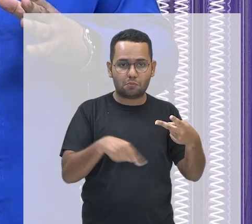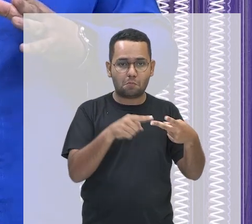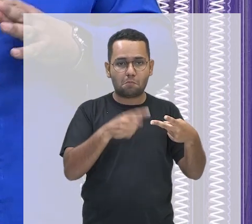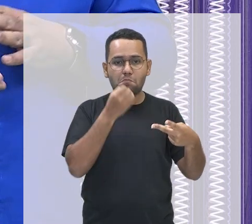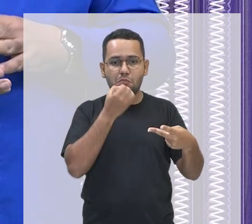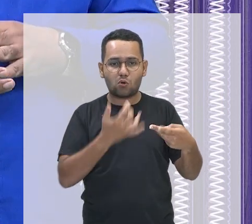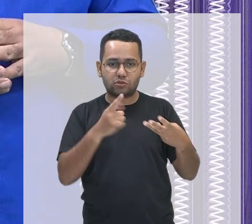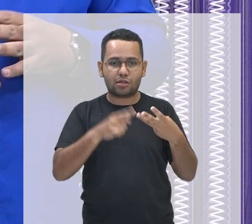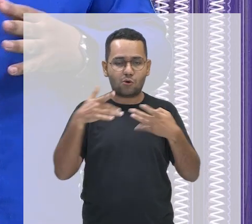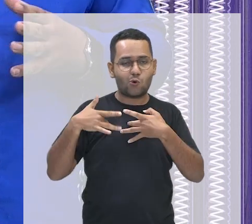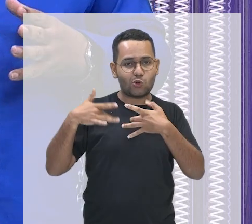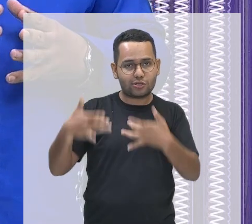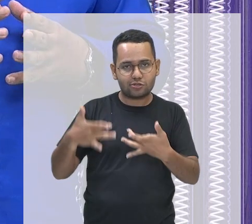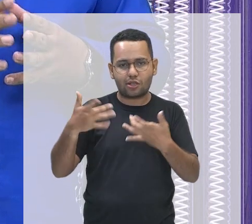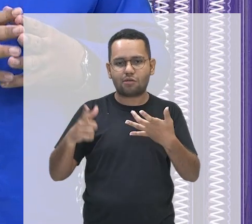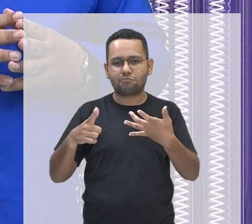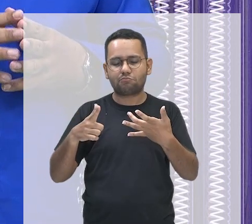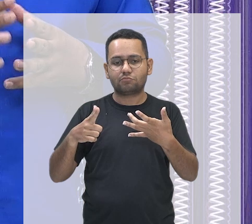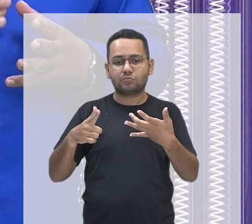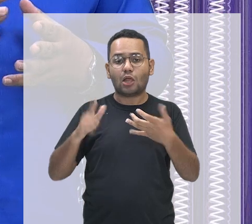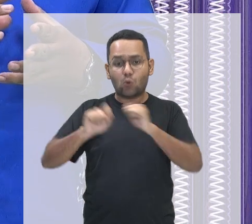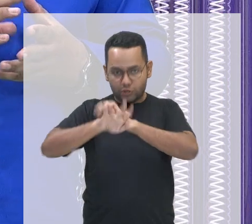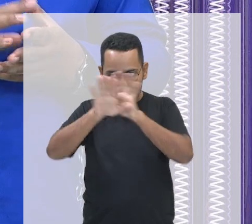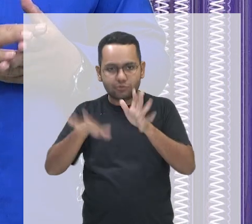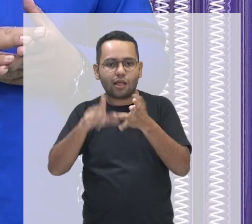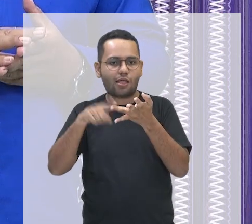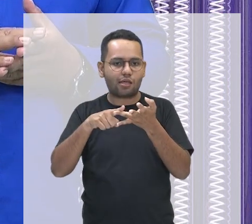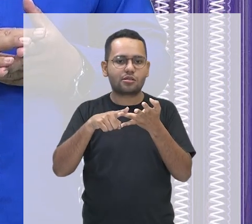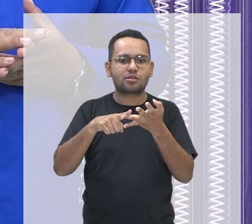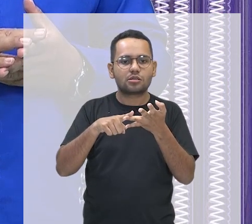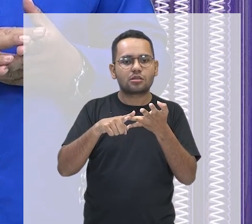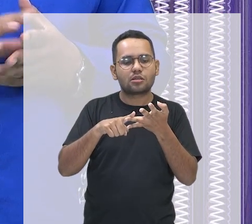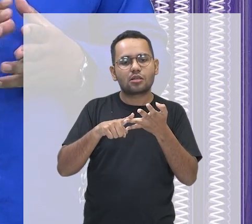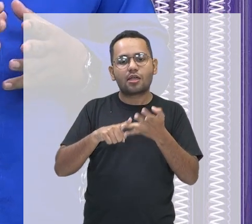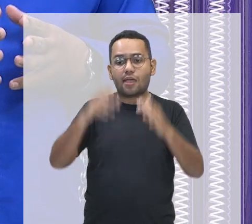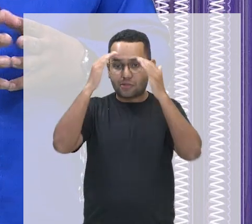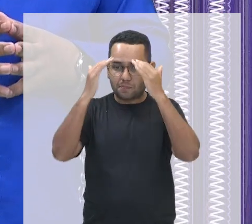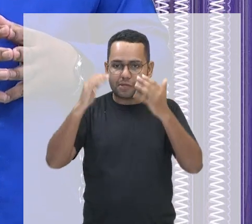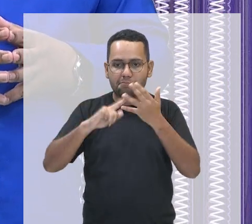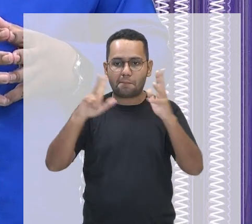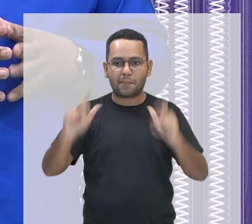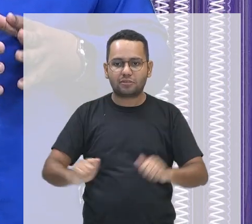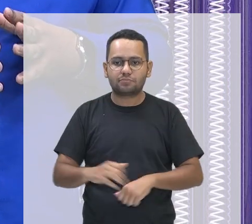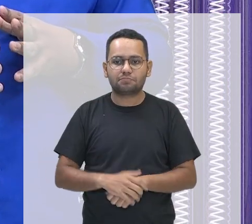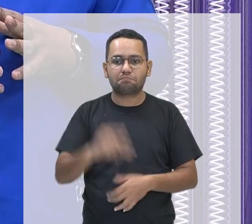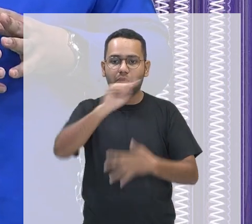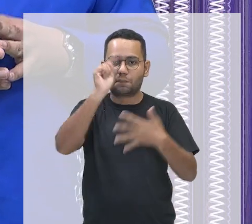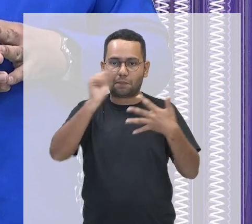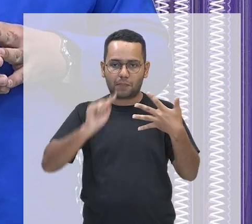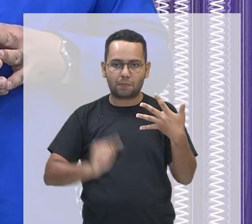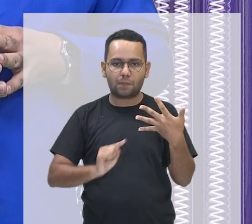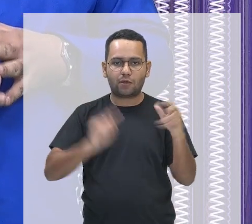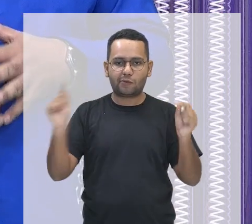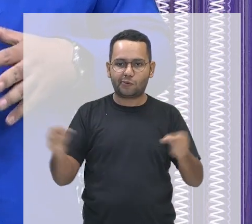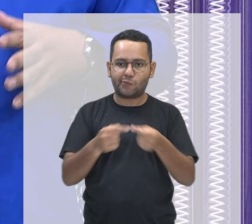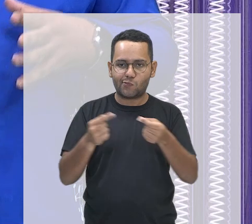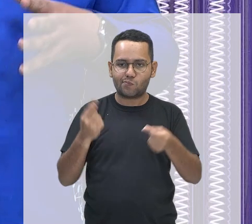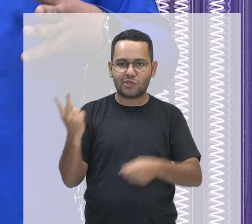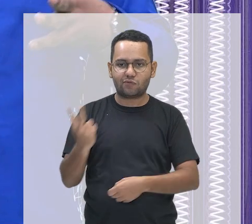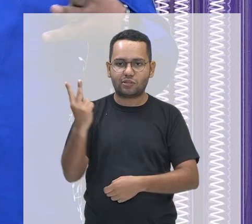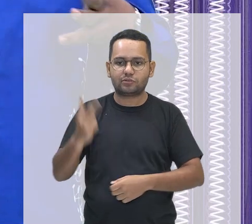bondade, honestidade, caridade, solidariedade, respeito,